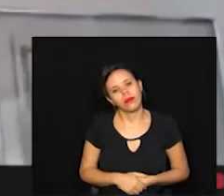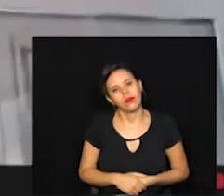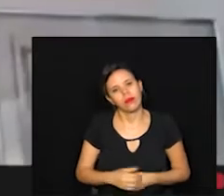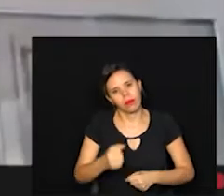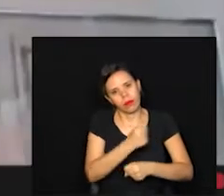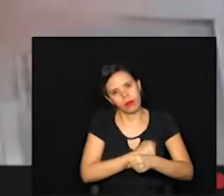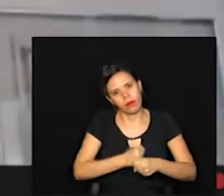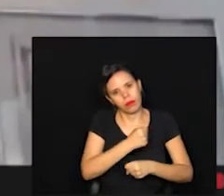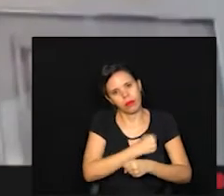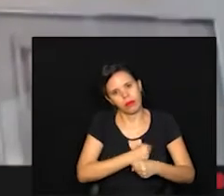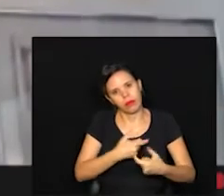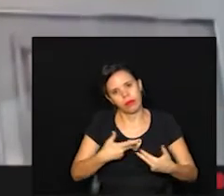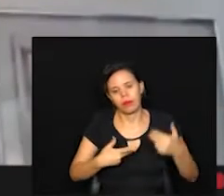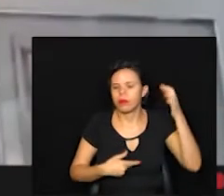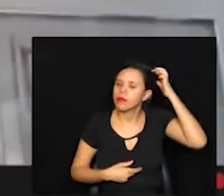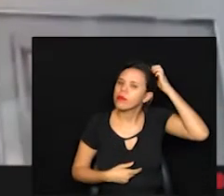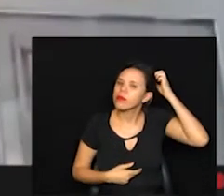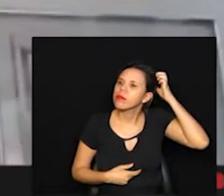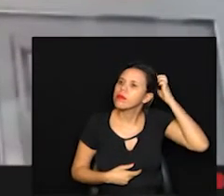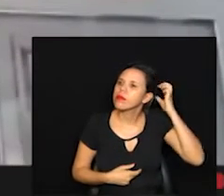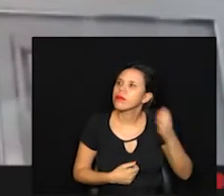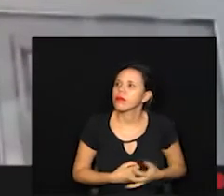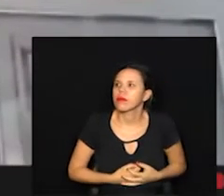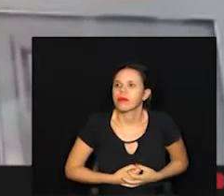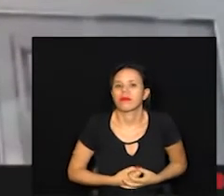merendeira, onde tem merenda, etc, etc.